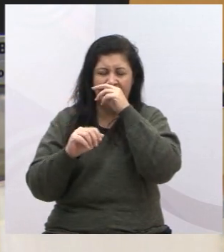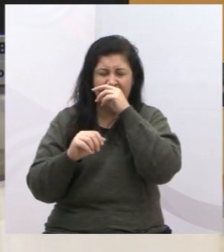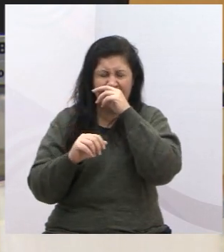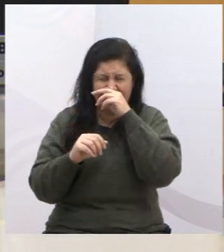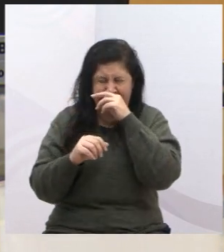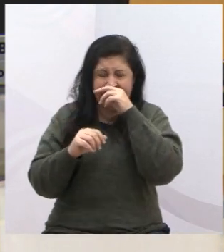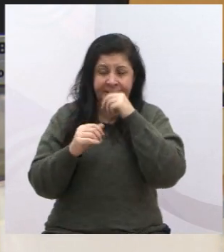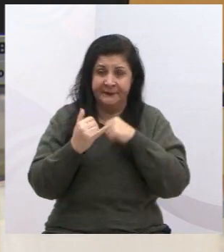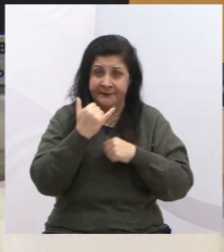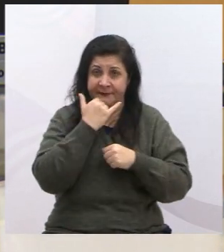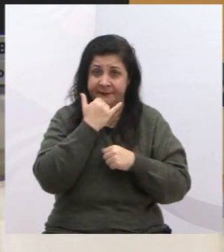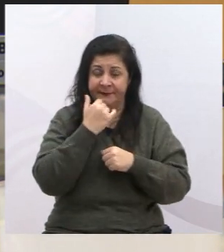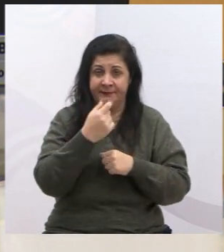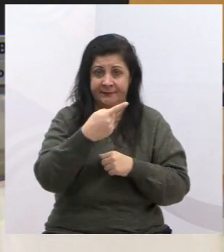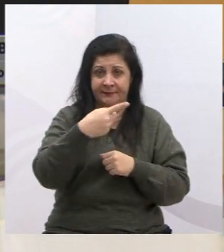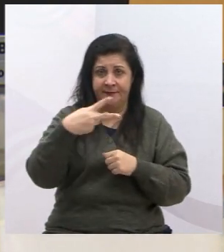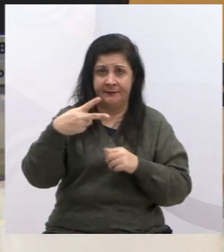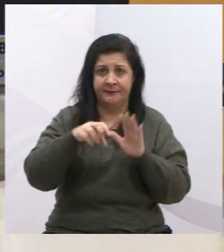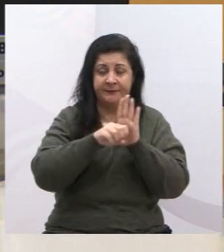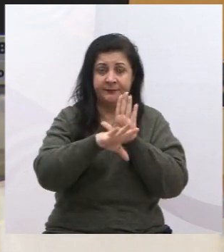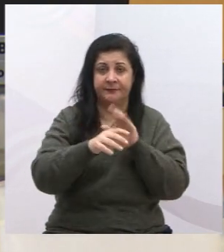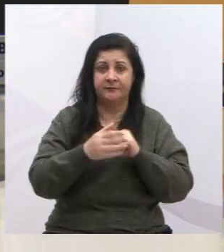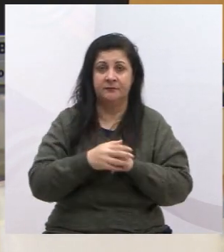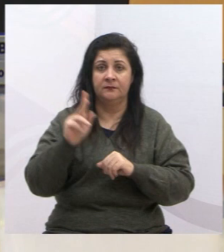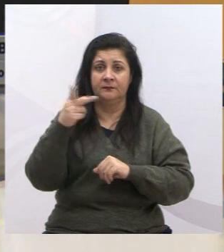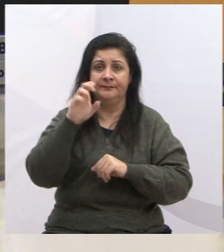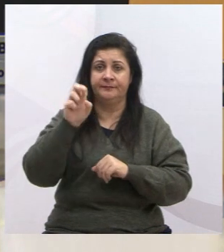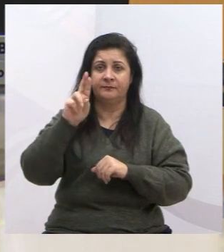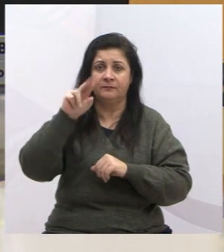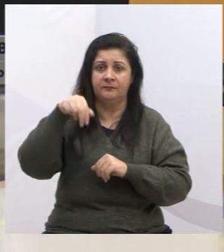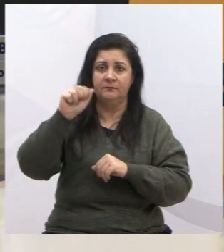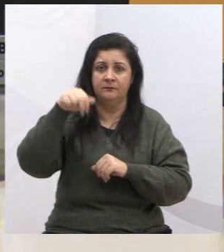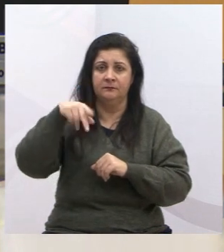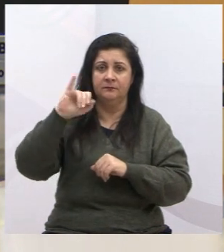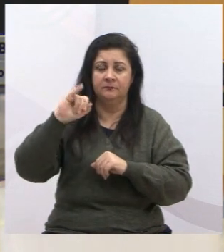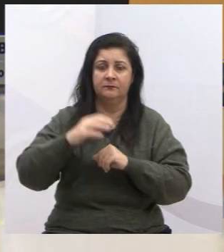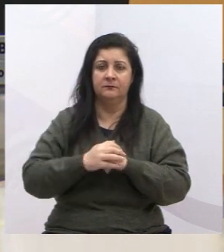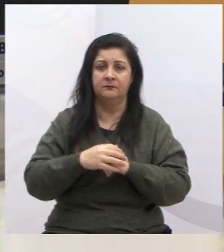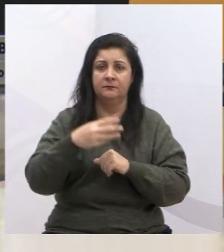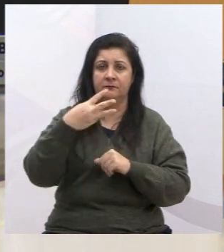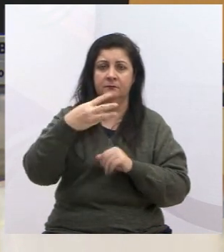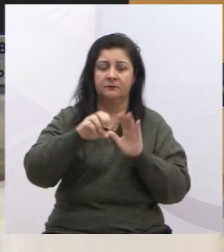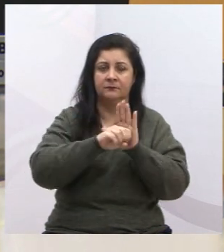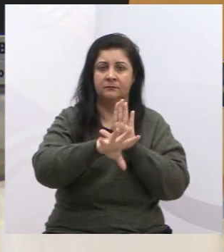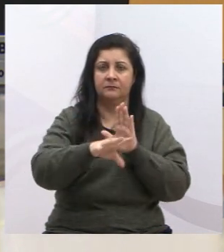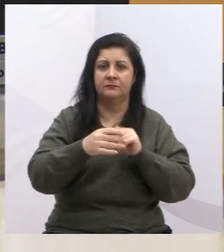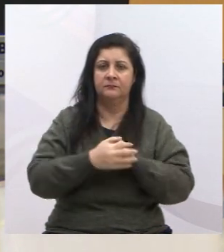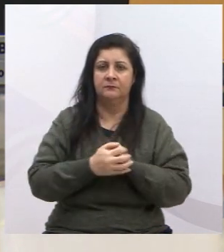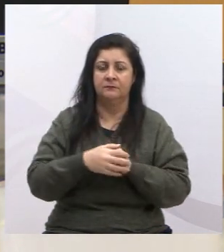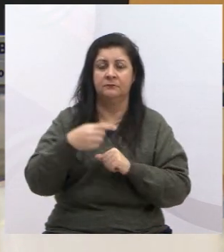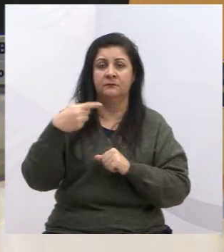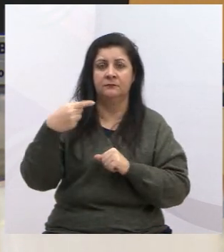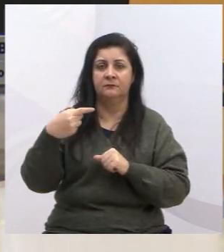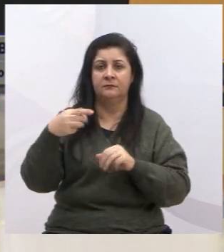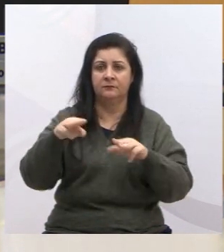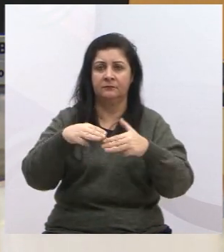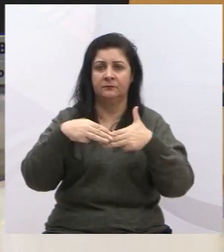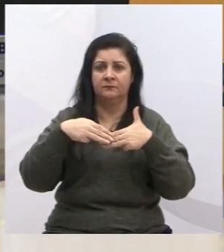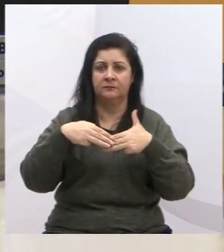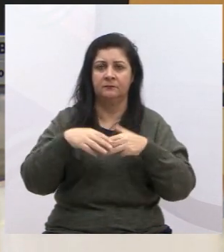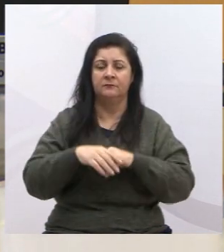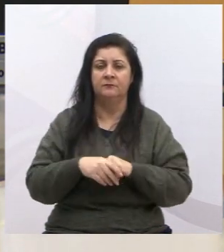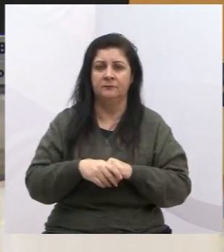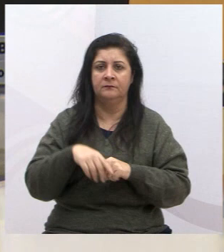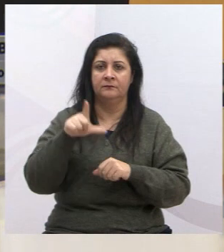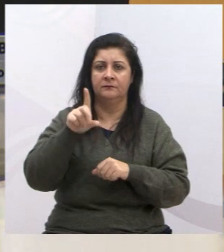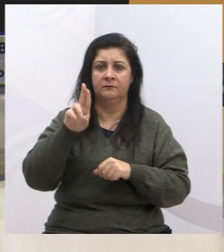12 indicações. Hernani Barreto, 3 indicações e 1 moção.